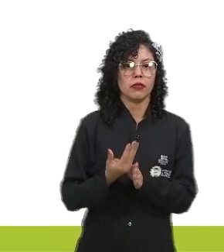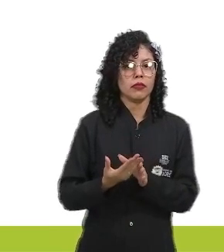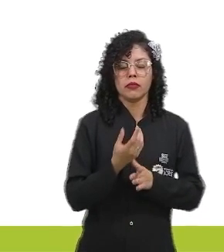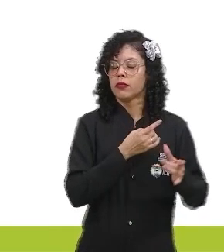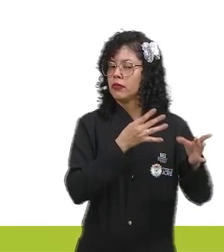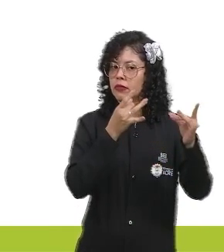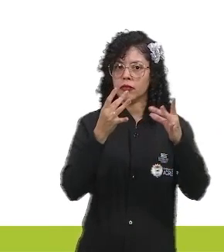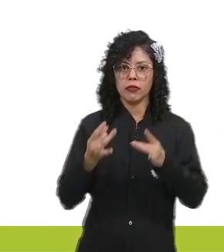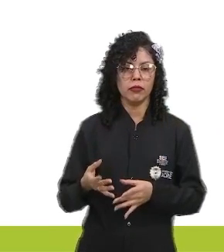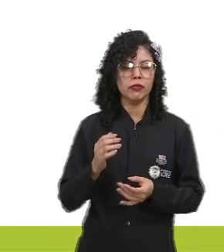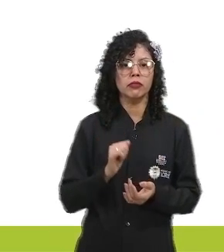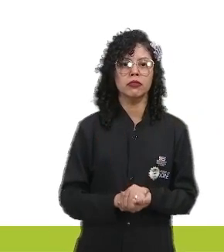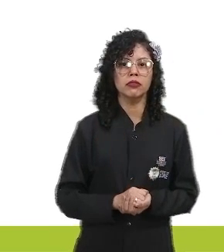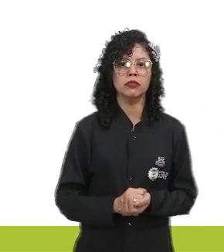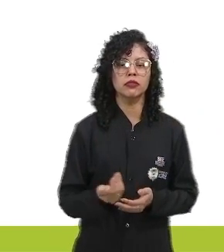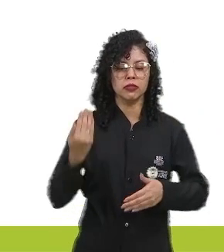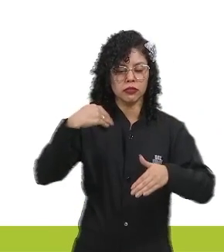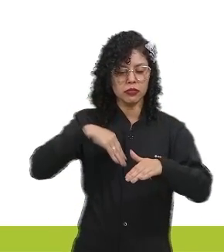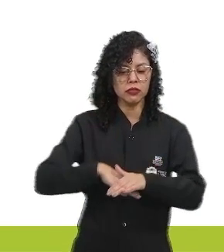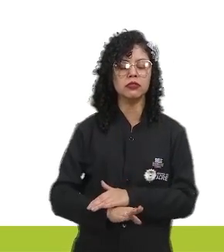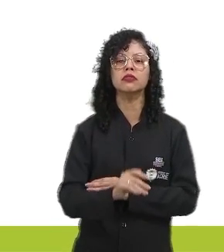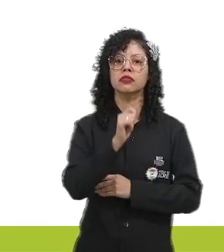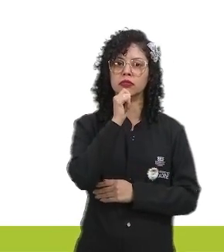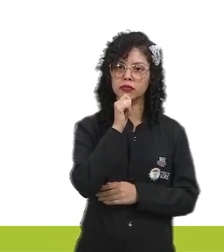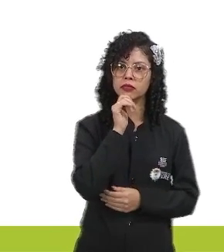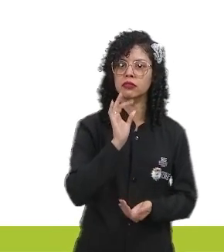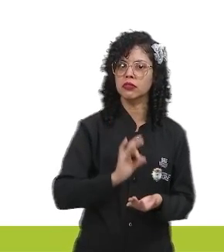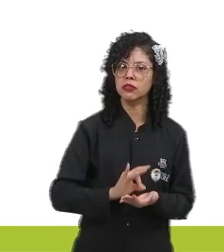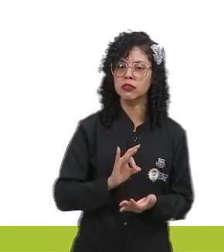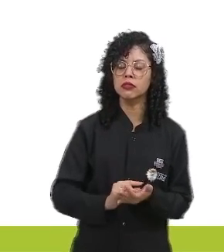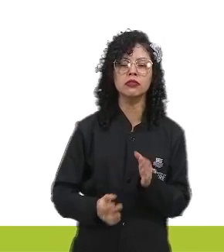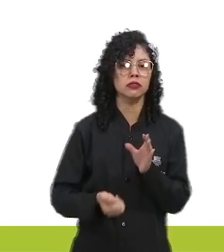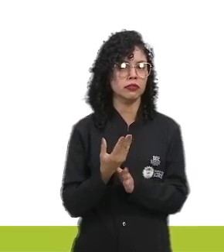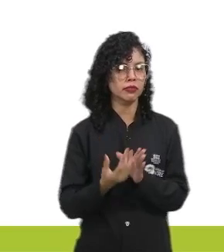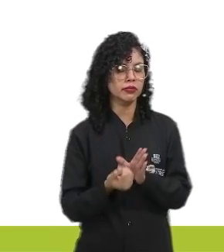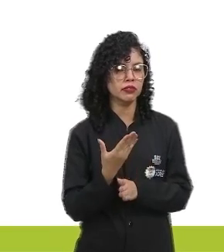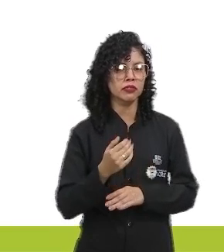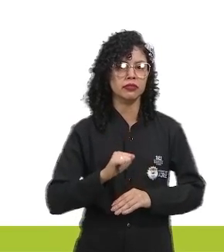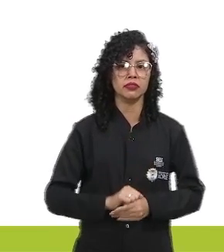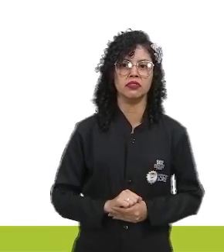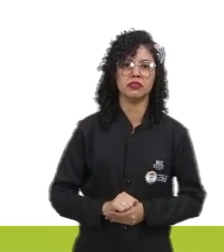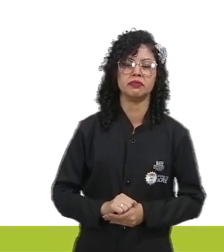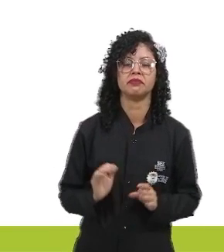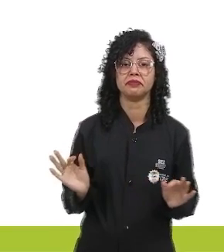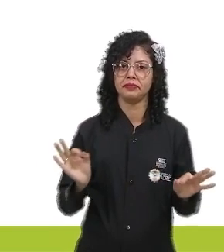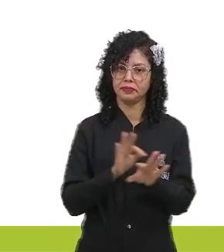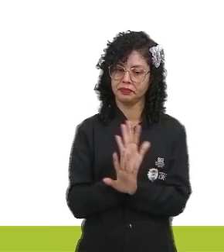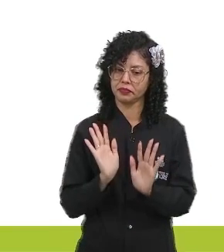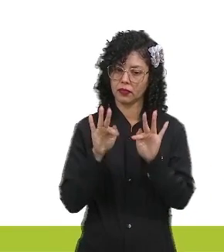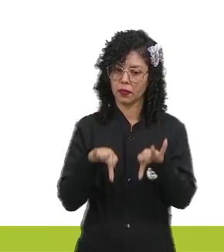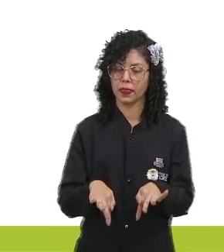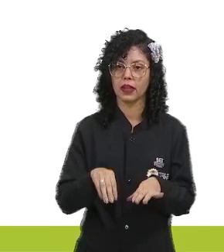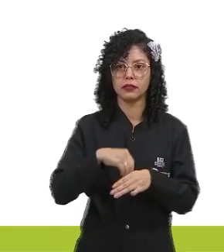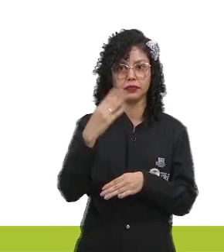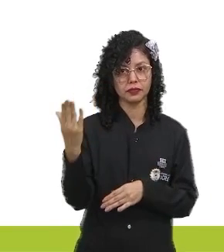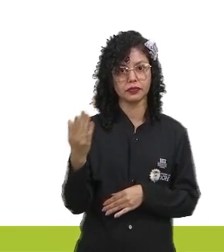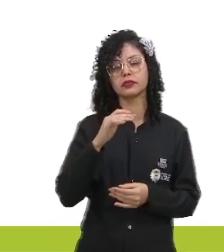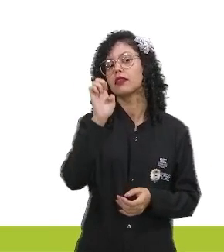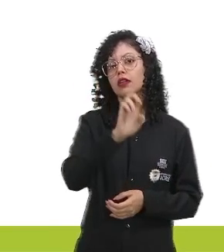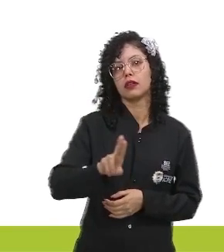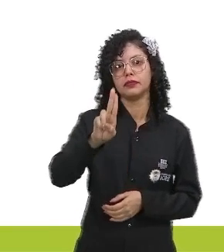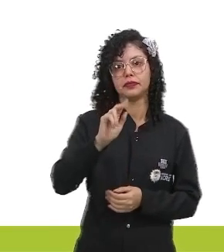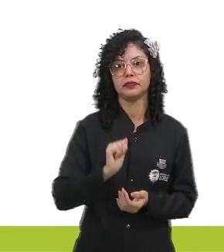vender e eles vão estocar. Nós temos aí a realidade da superprodução. Com a queda das exportações para a Europa,